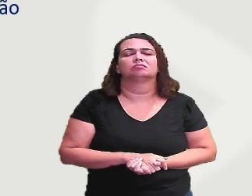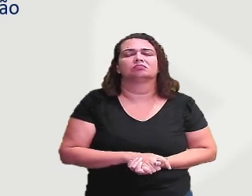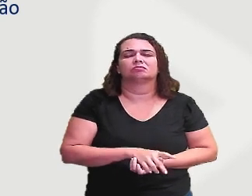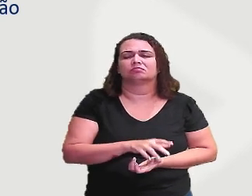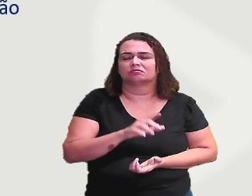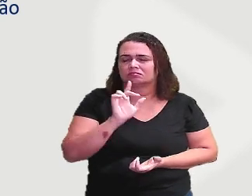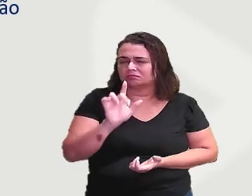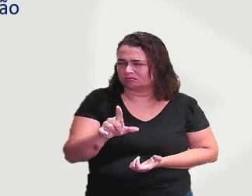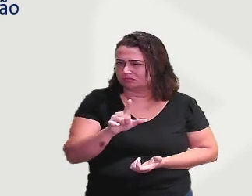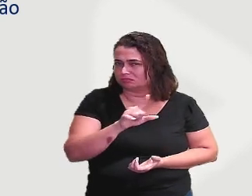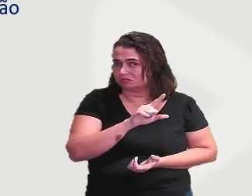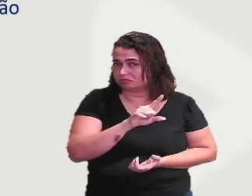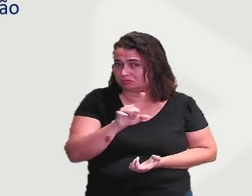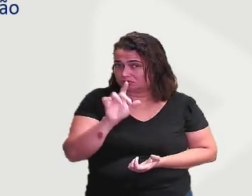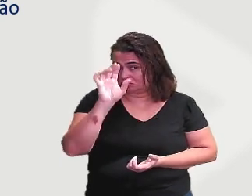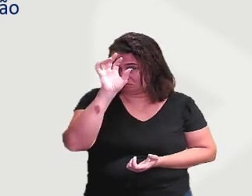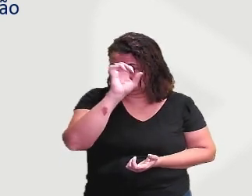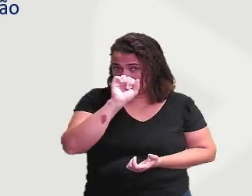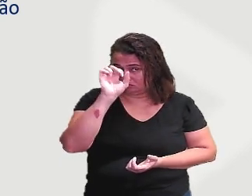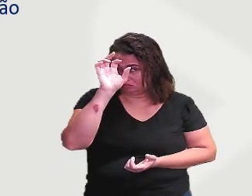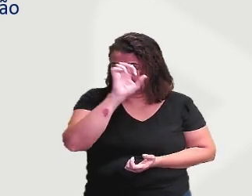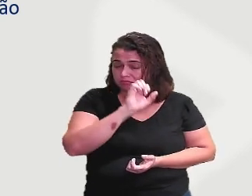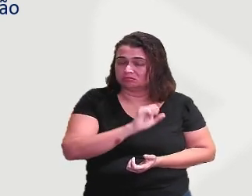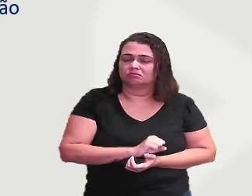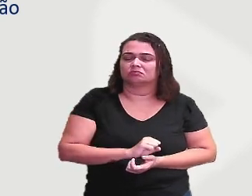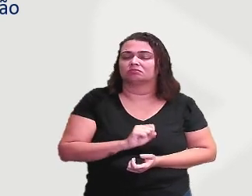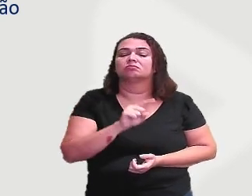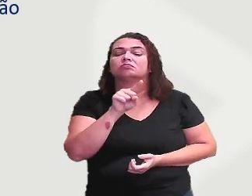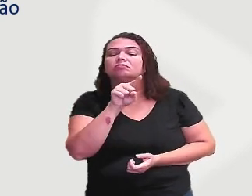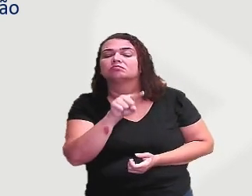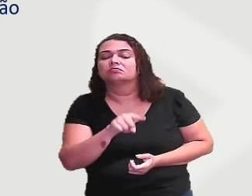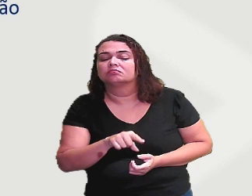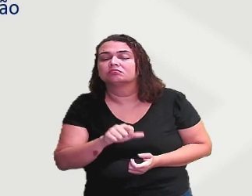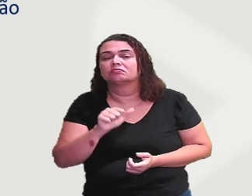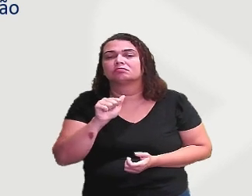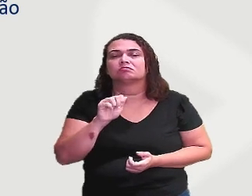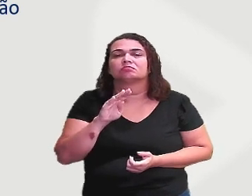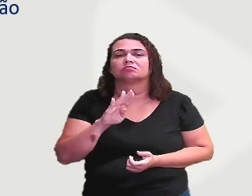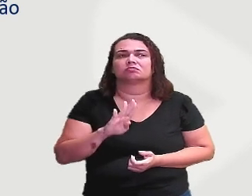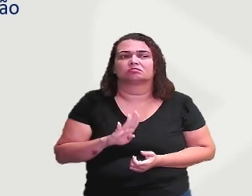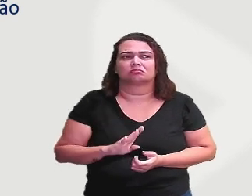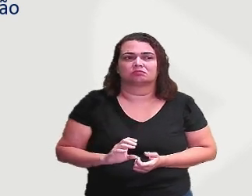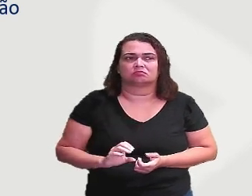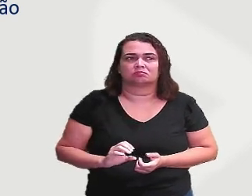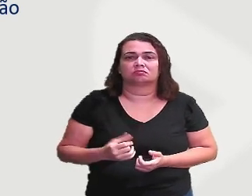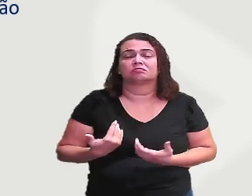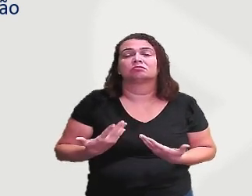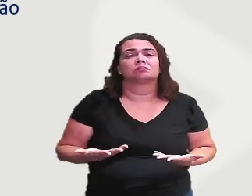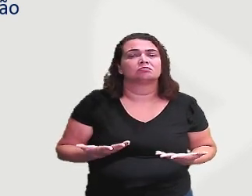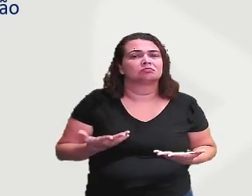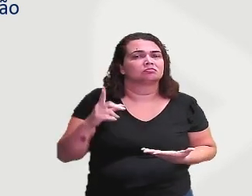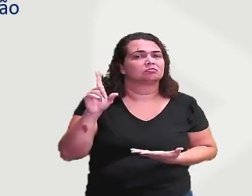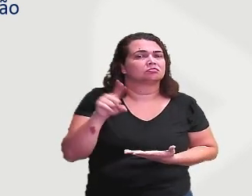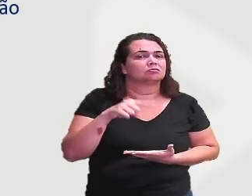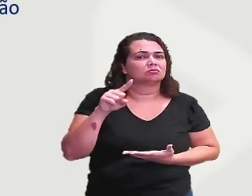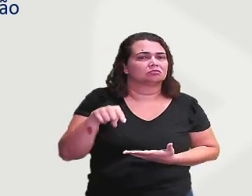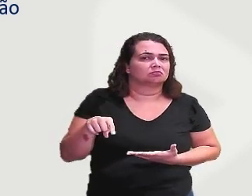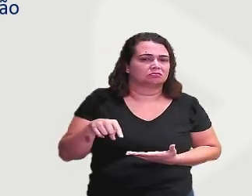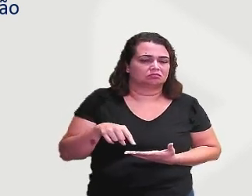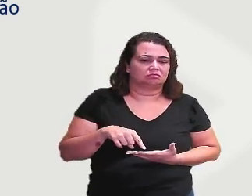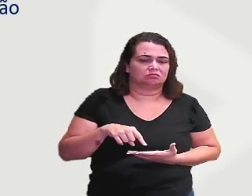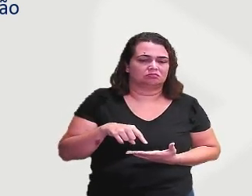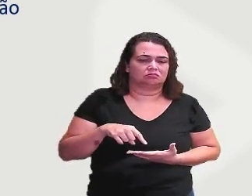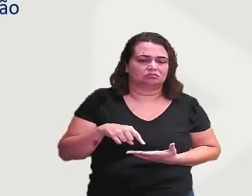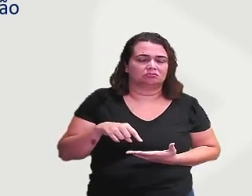partir de tudo que a gente aprendeu na nossa aula, vocês aí de casa já assinalariam diretamente aí a alternativa